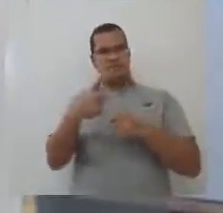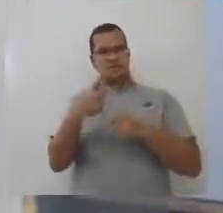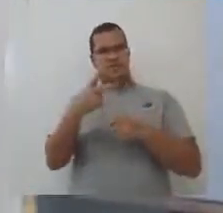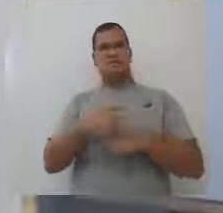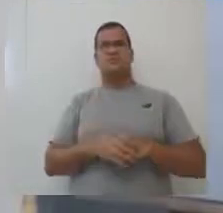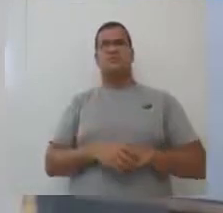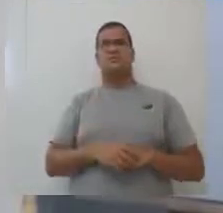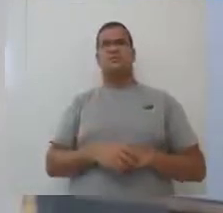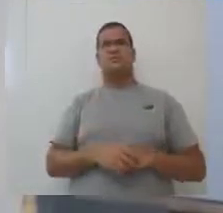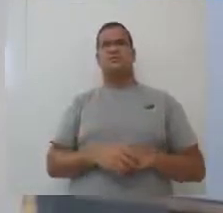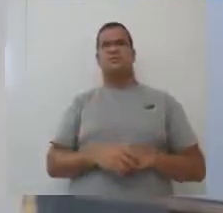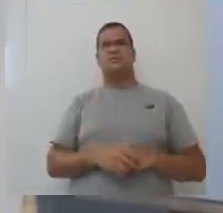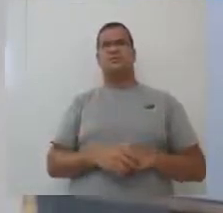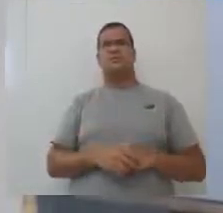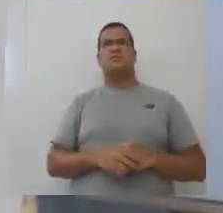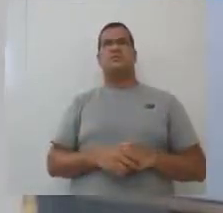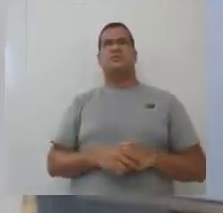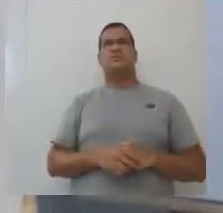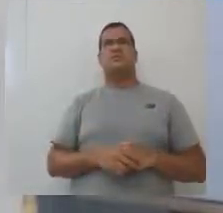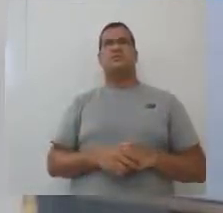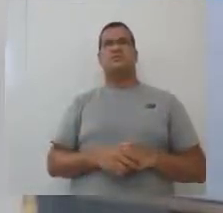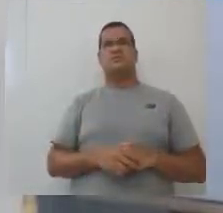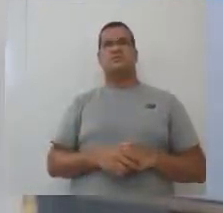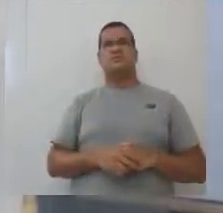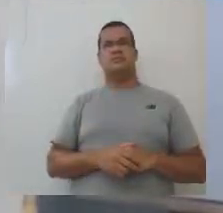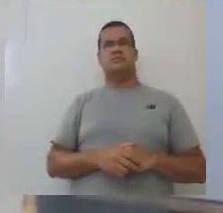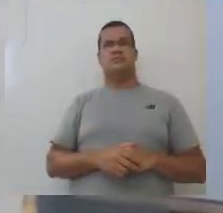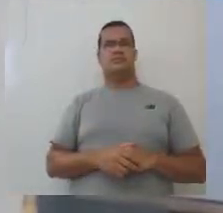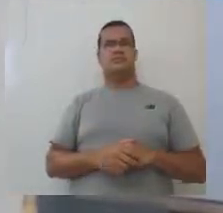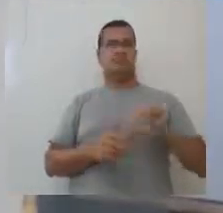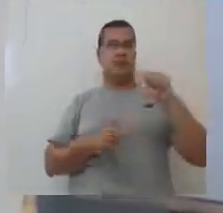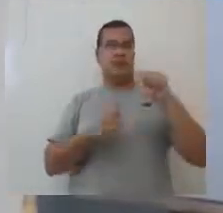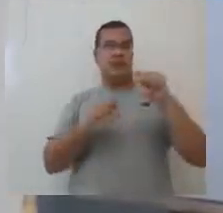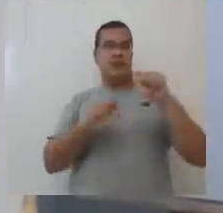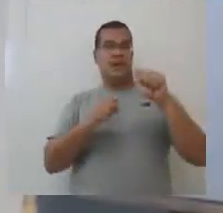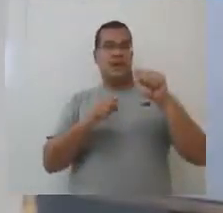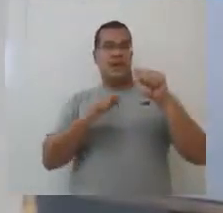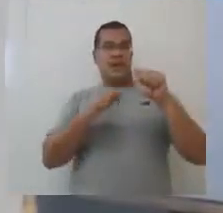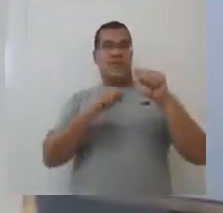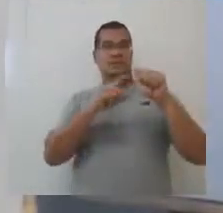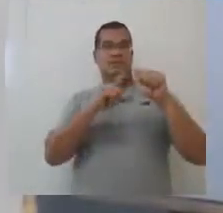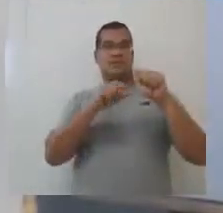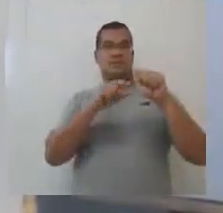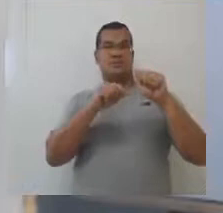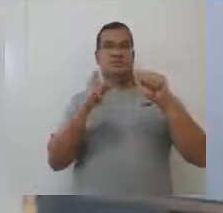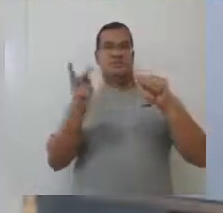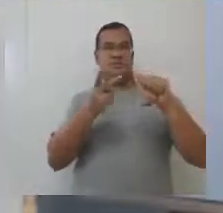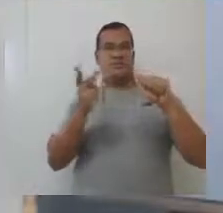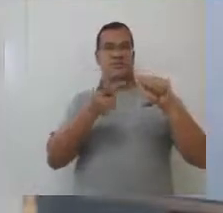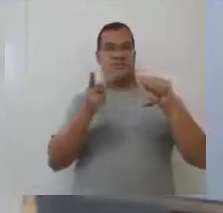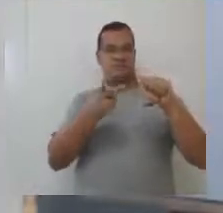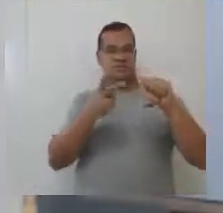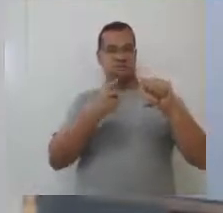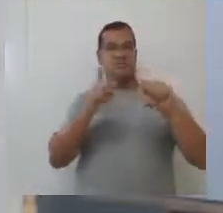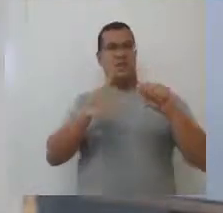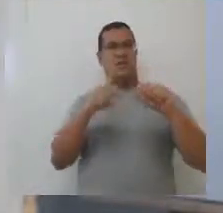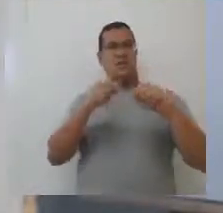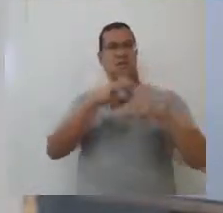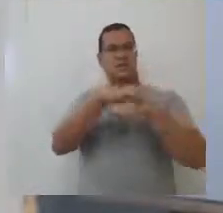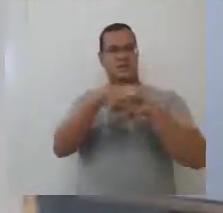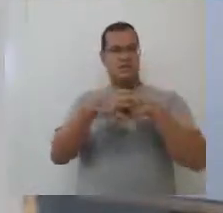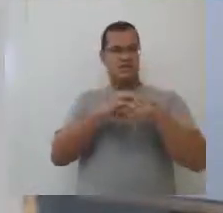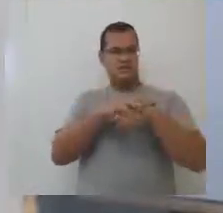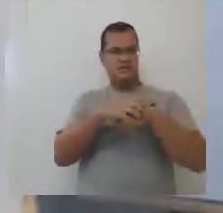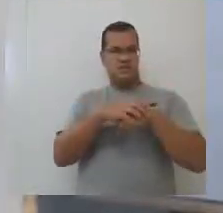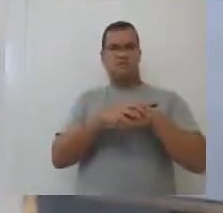híbridas. Azão, azinho com azão, azinho. Ó, duas híbridas para textura. O